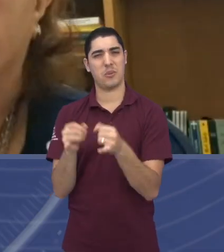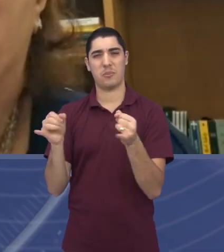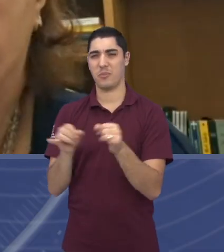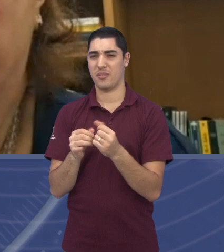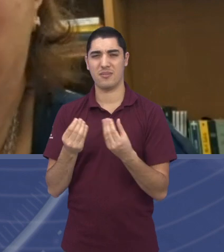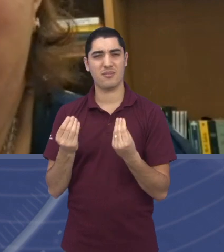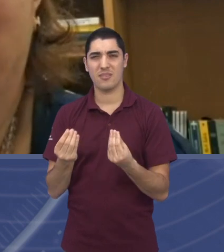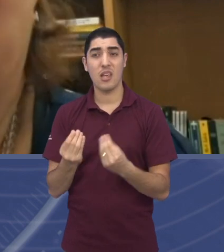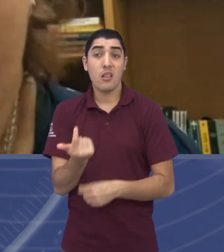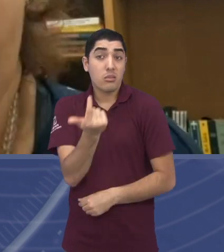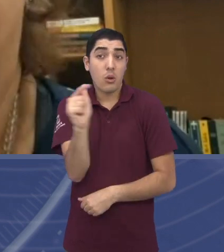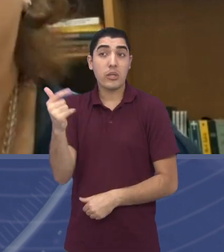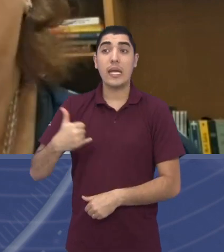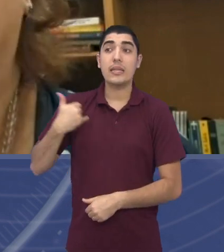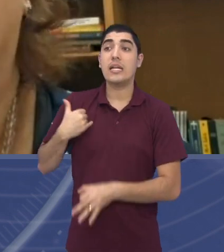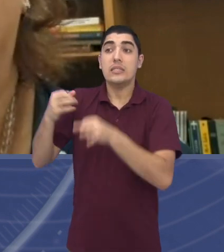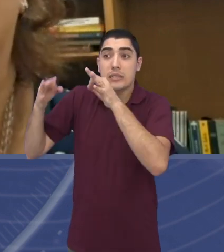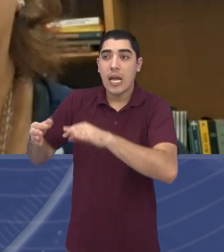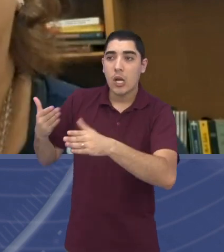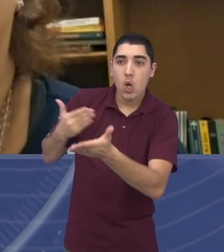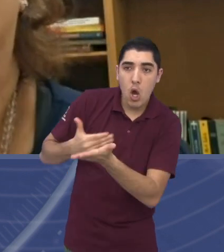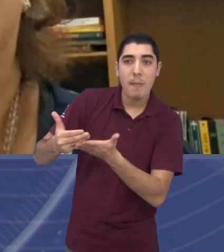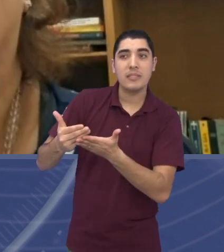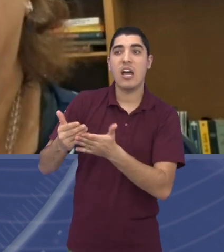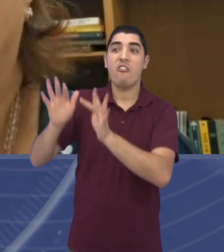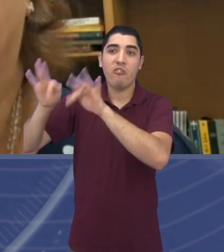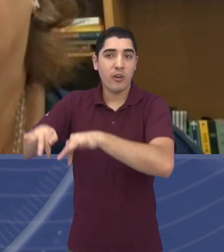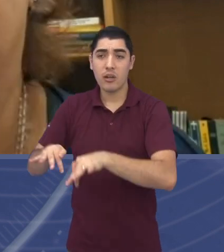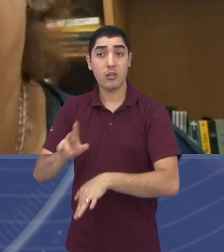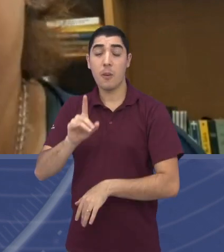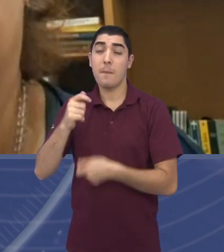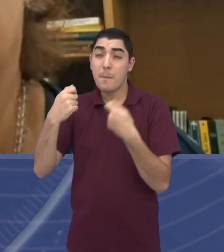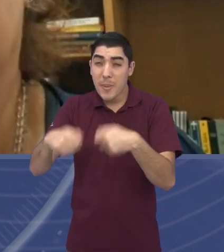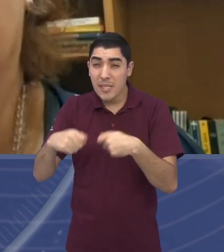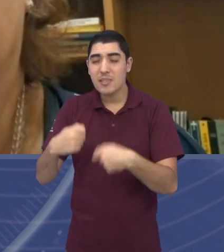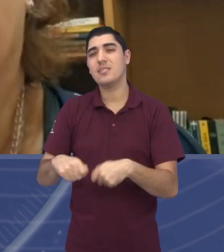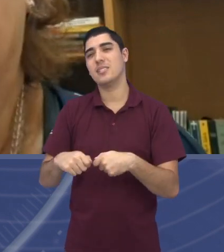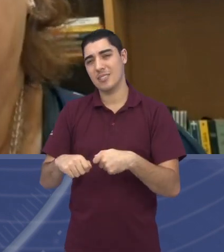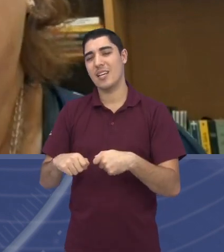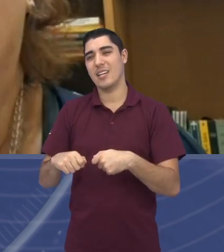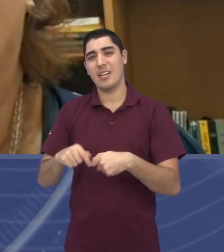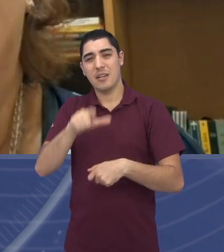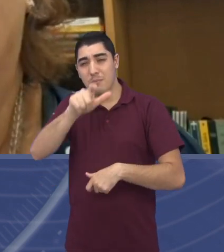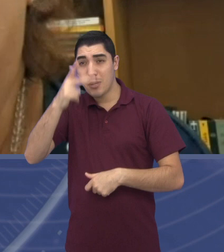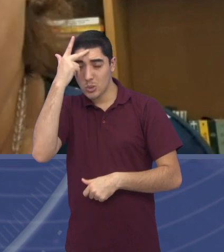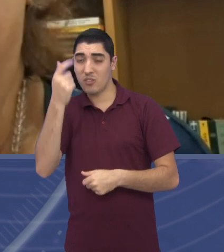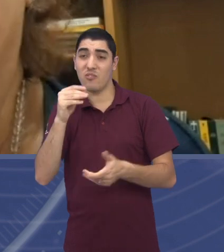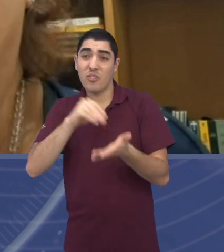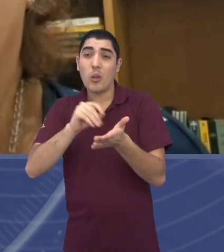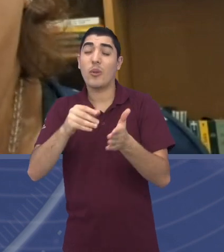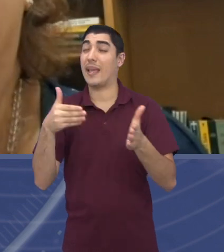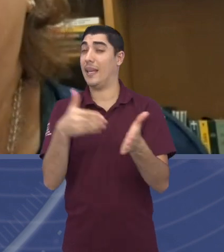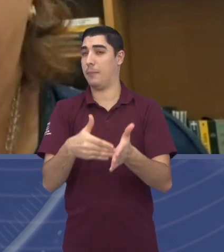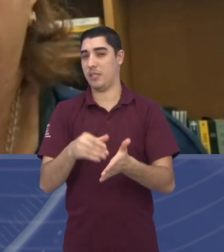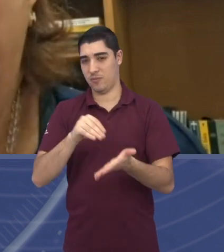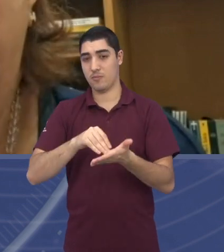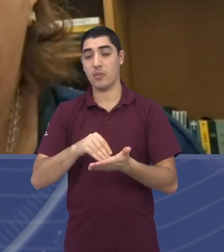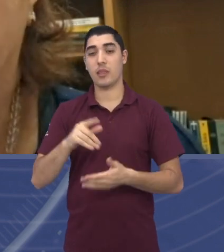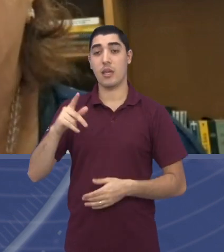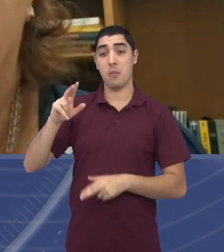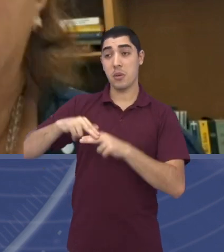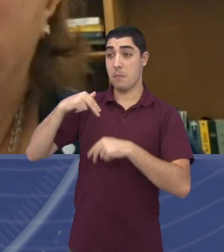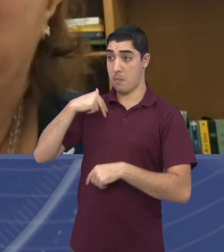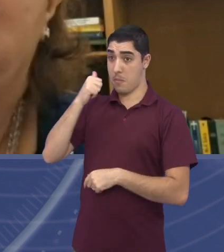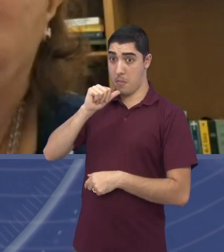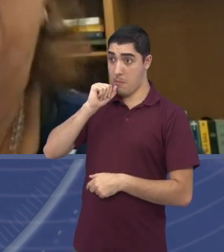idade para começar, nem para terminar, né? A gente tem que pôr só limites. Eu, por exemplo, estudei na universidade da terceira idade.